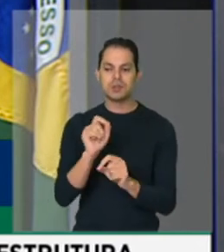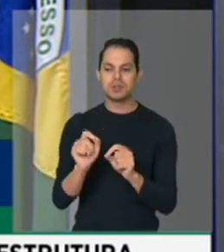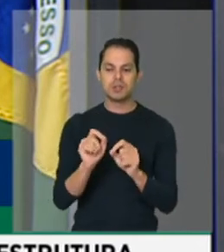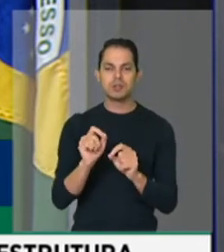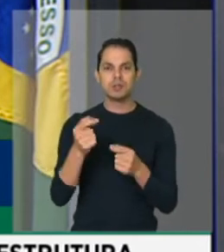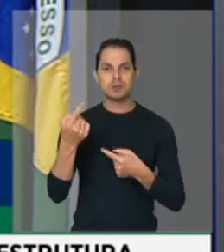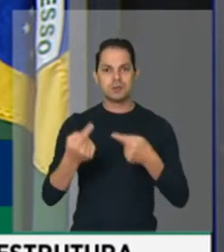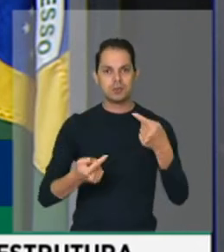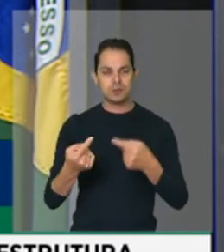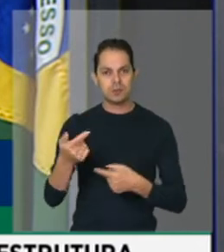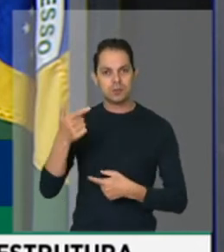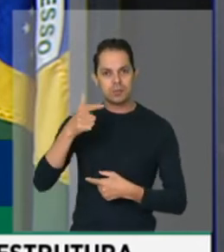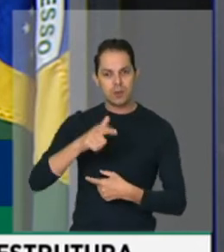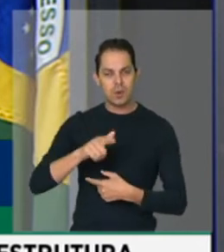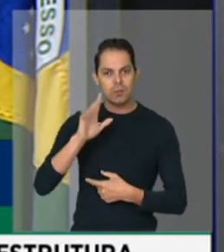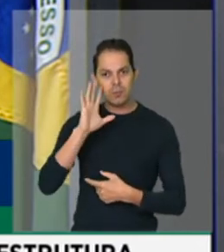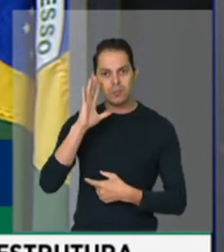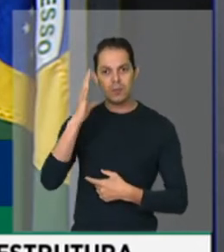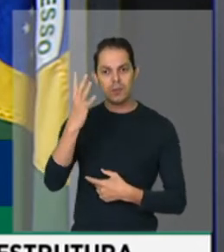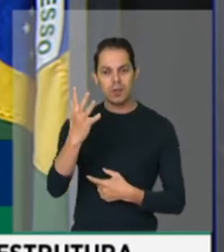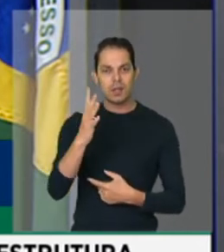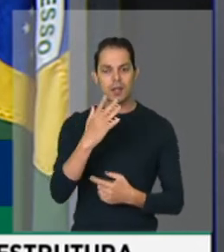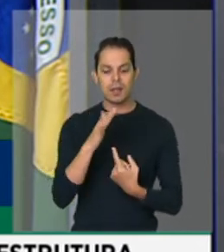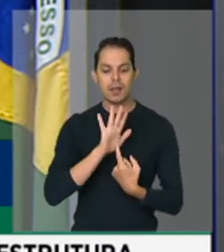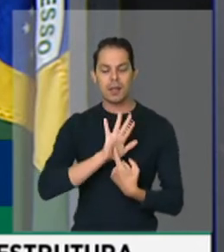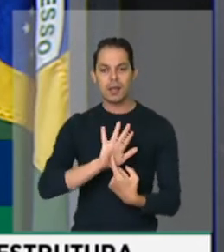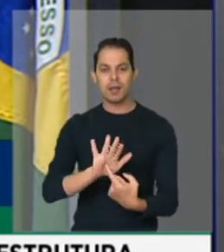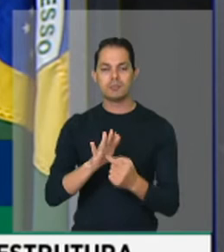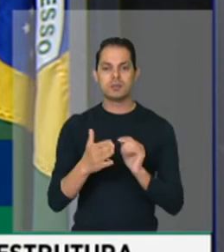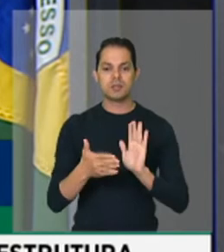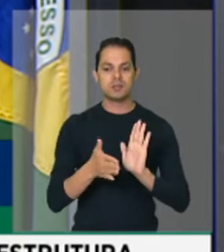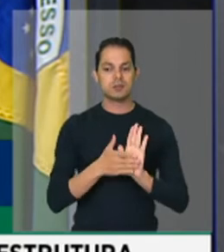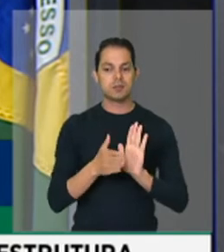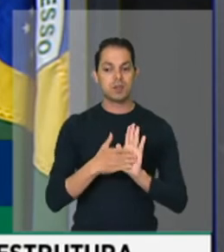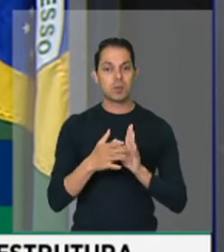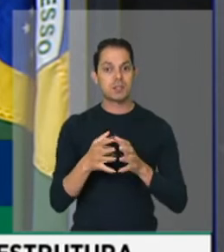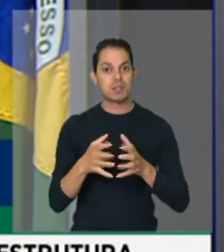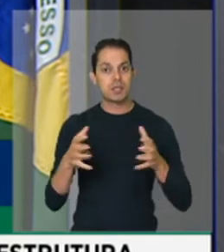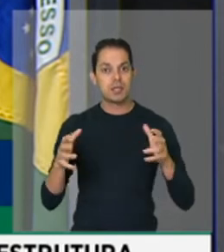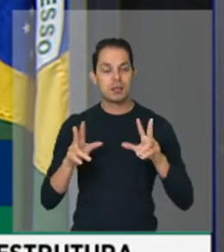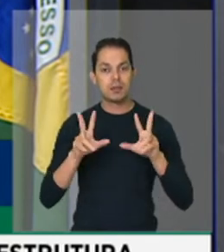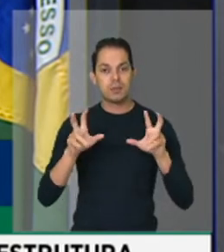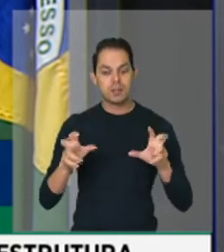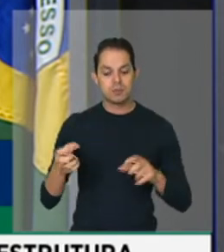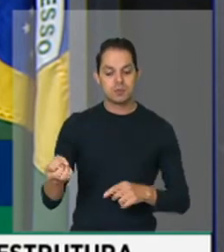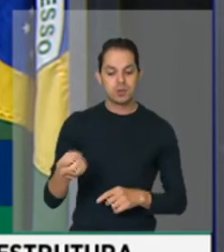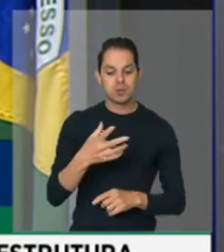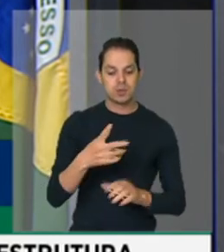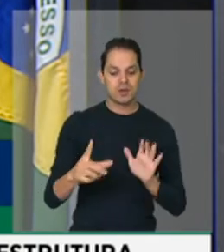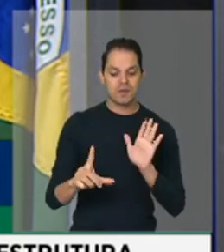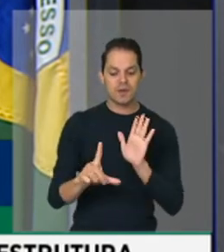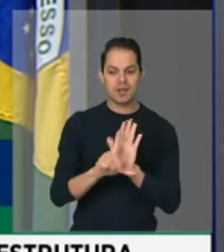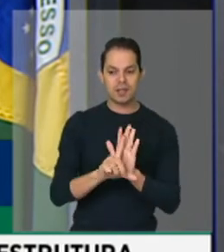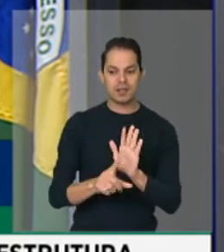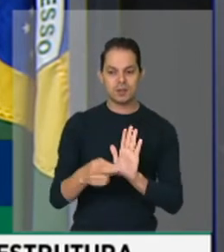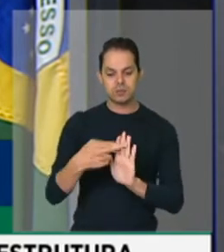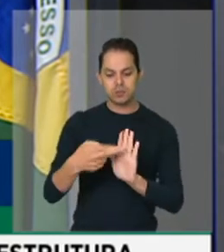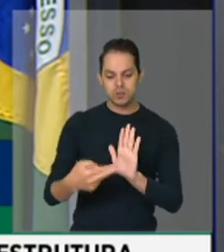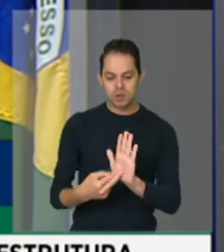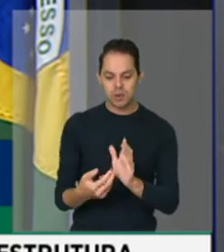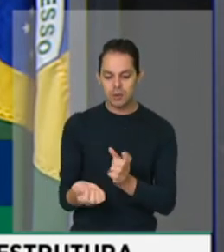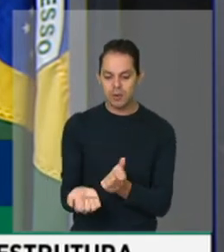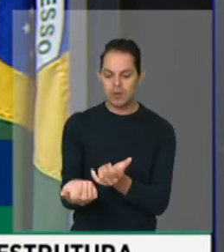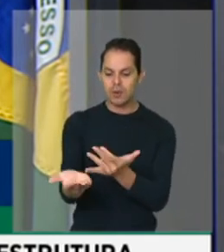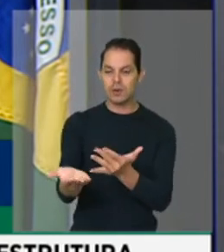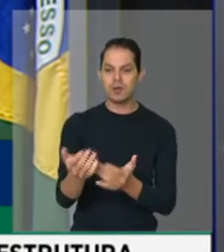rediscutir, redefinir, apresentar uma proposta ampla sobre o novo marco regulatório para concessões